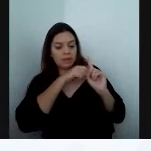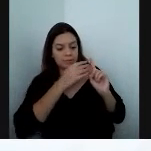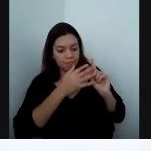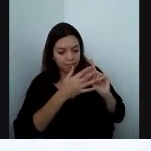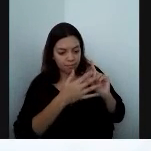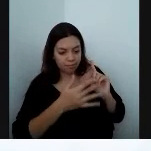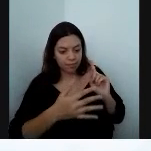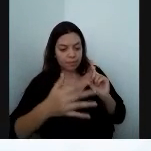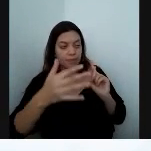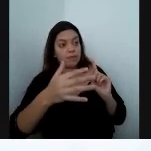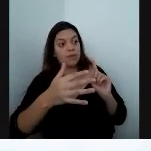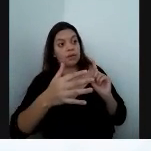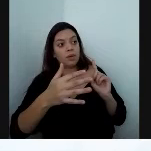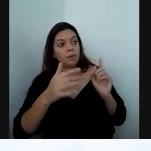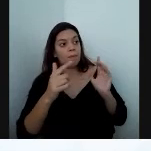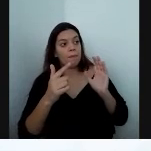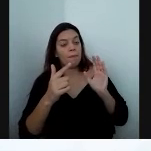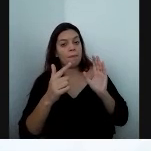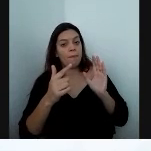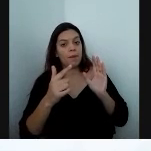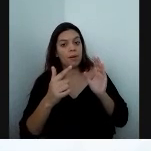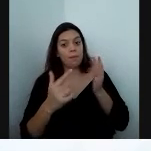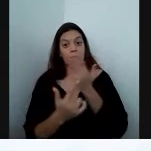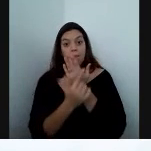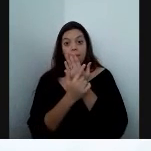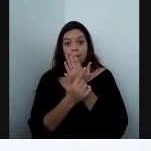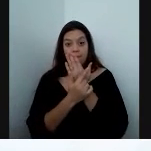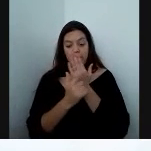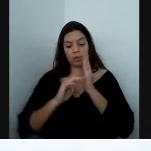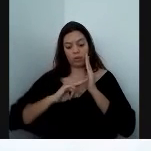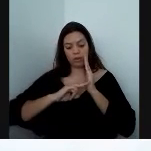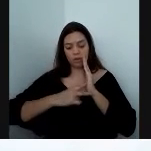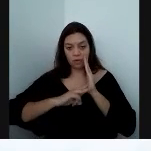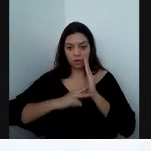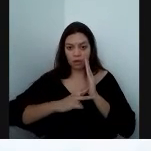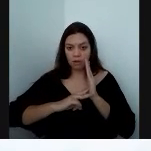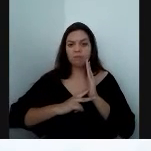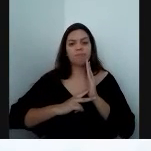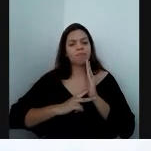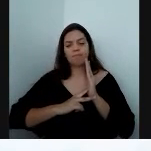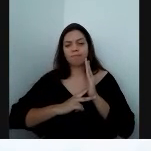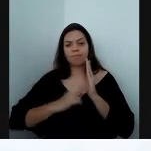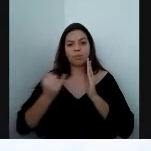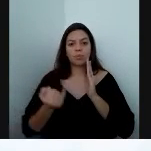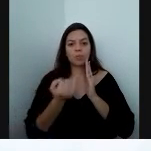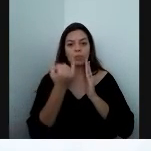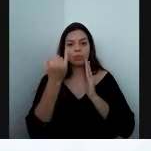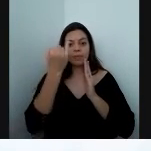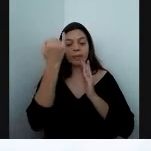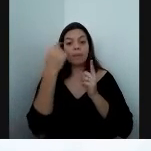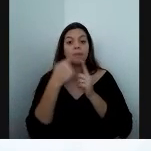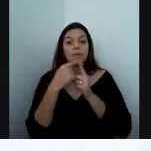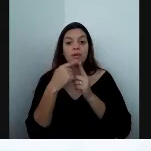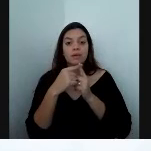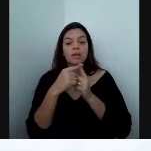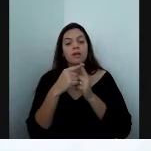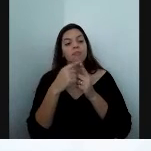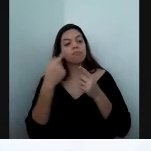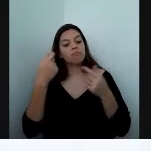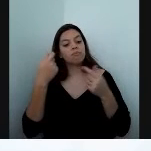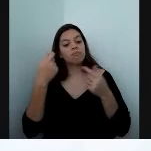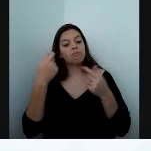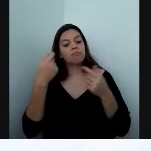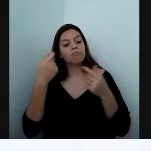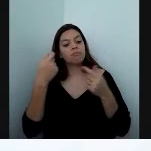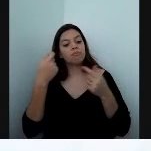né, porque a tendência é essa, né, a tendência de flexibilização das relações de trabalho, a tendência da fragmentação da